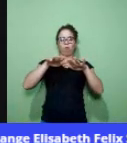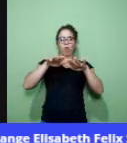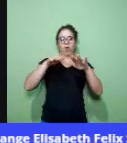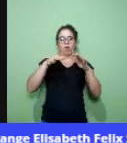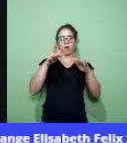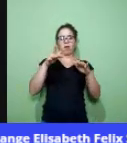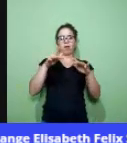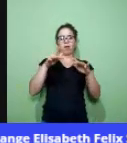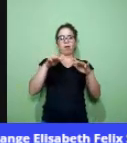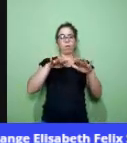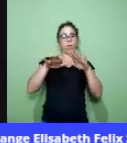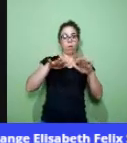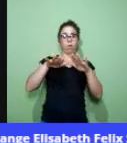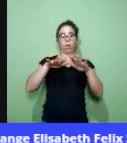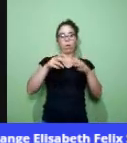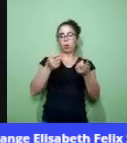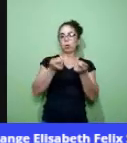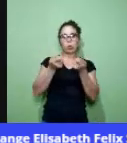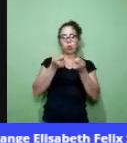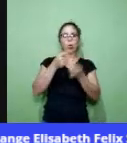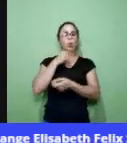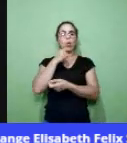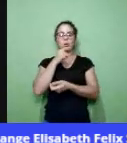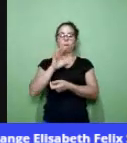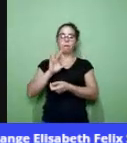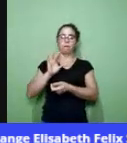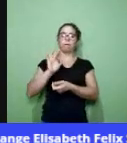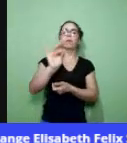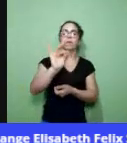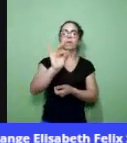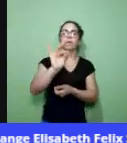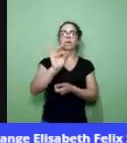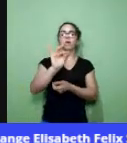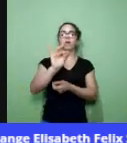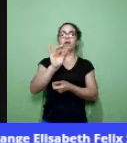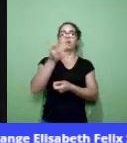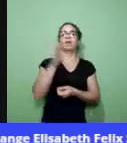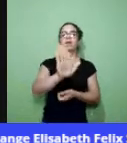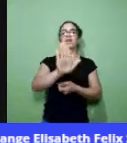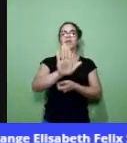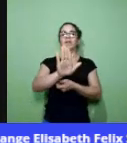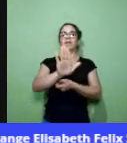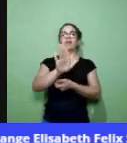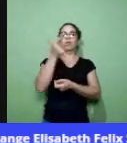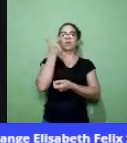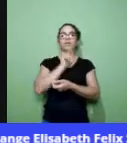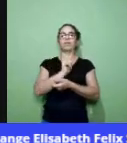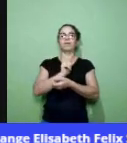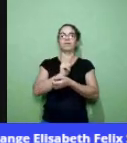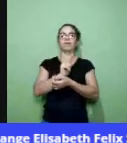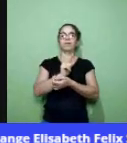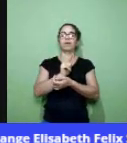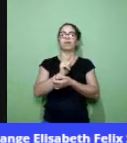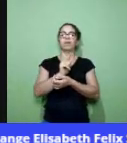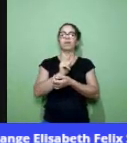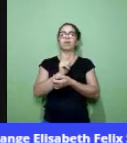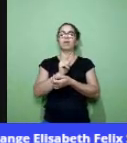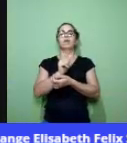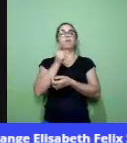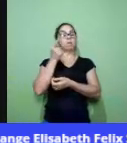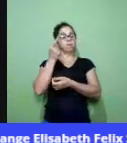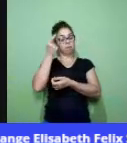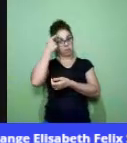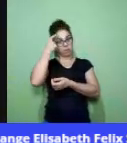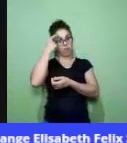movimentos involuntários, às vezes o velcro não vai funcionar, mas o imã bateu, colou, né, Carol? Bateu, segura.